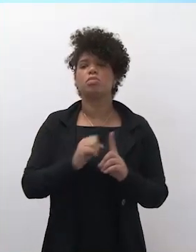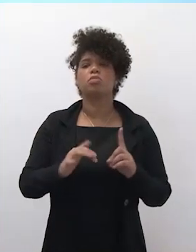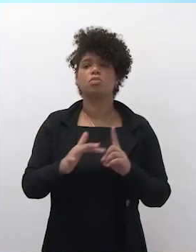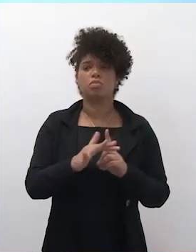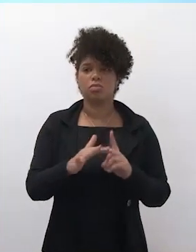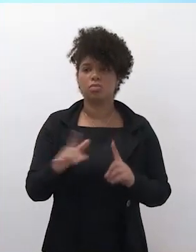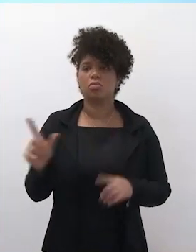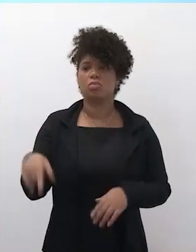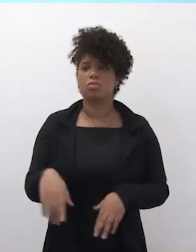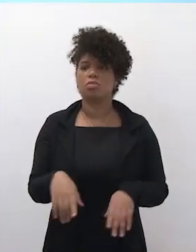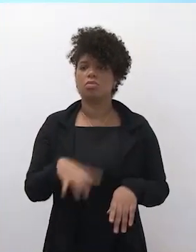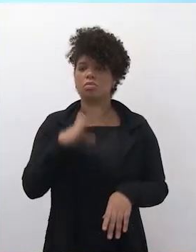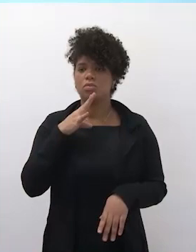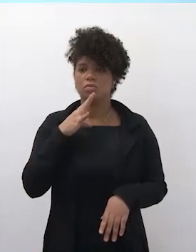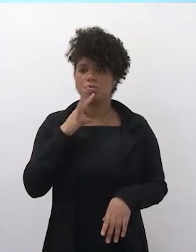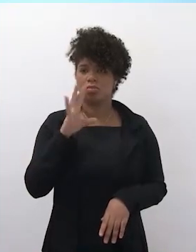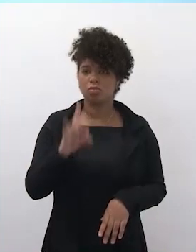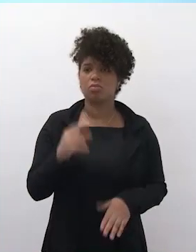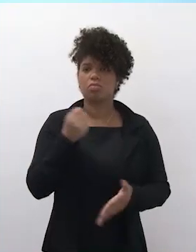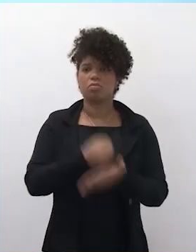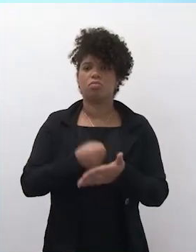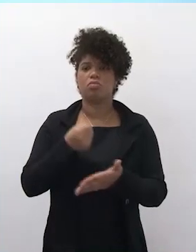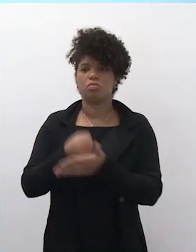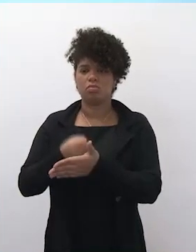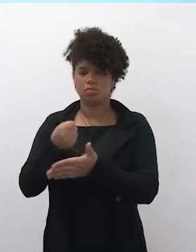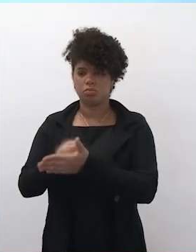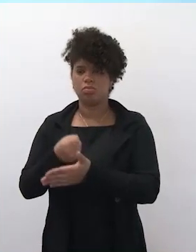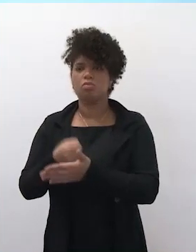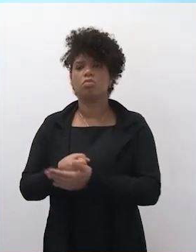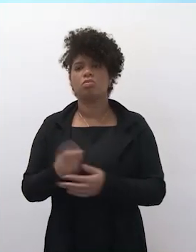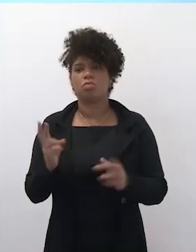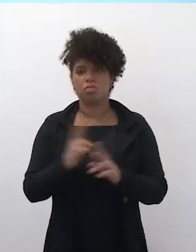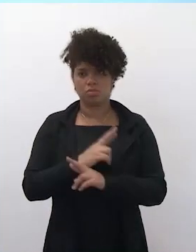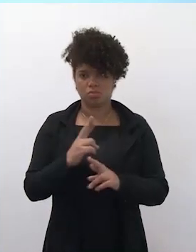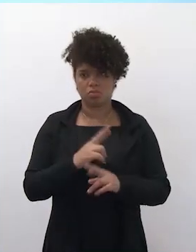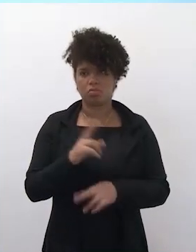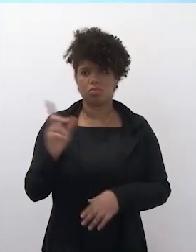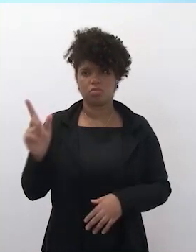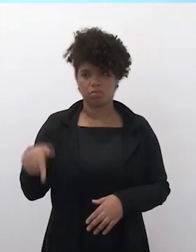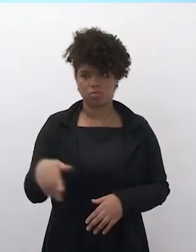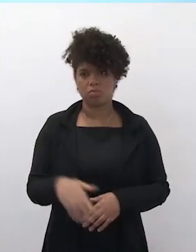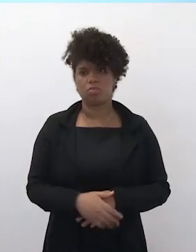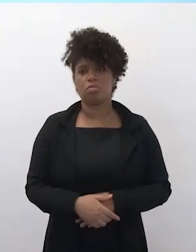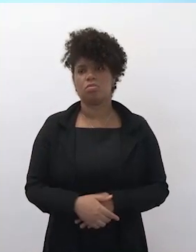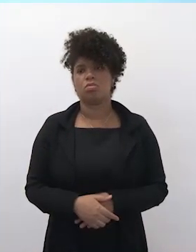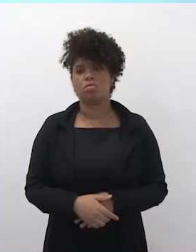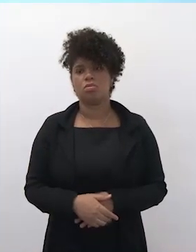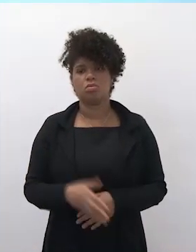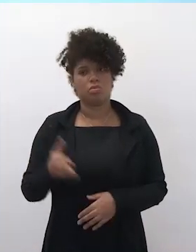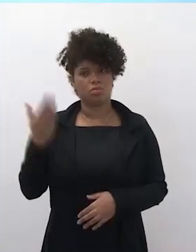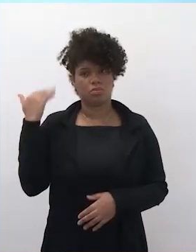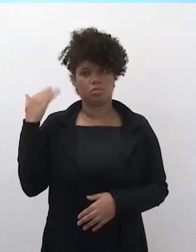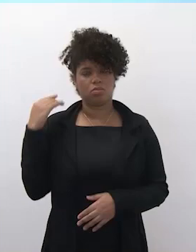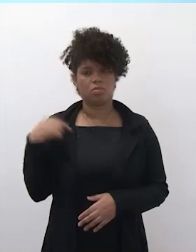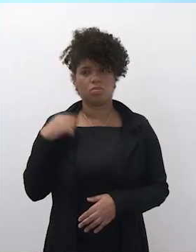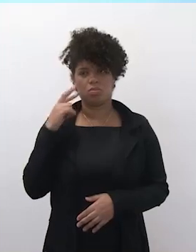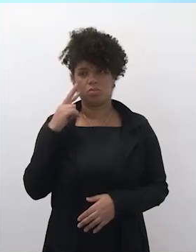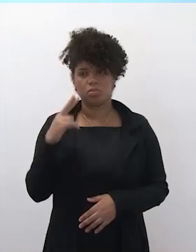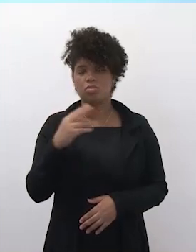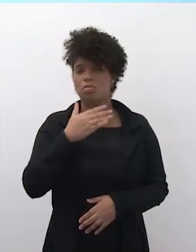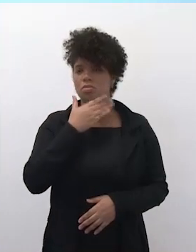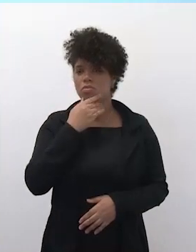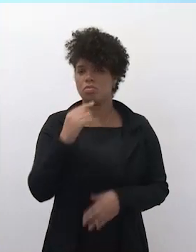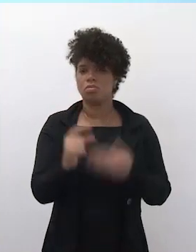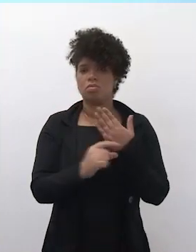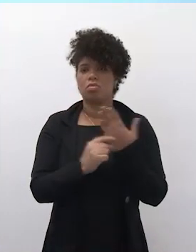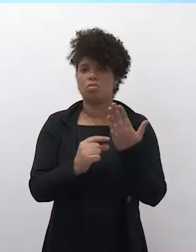mas também conhecer os seus direitos e lutar por eles. E isso é parte da cidadania. Então, né, quando a gente viu lá o T.H. Marshall